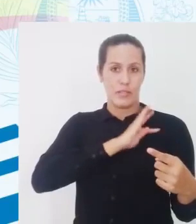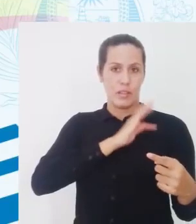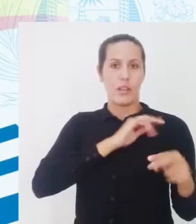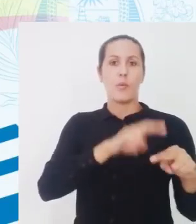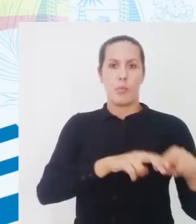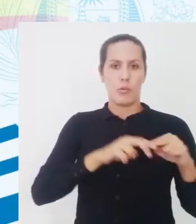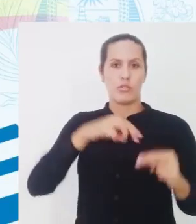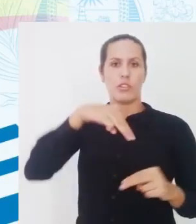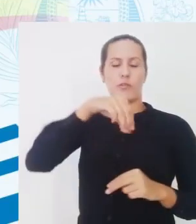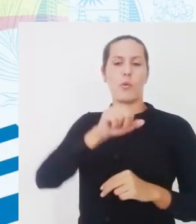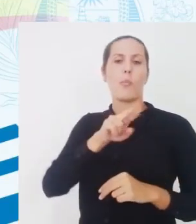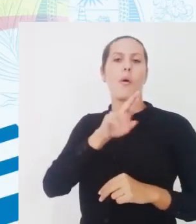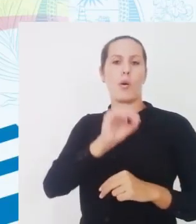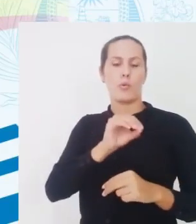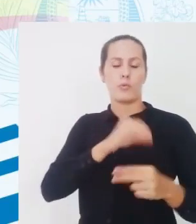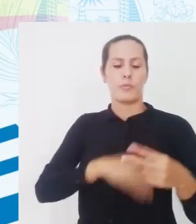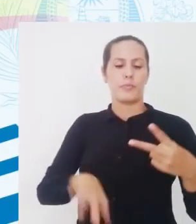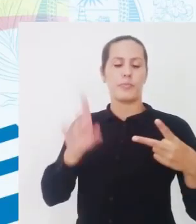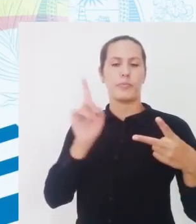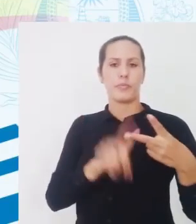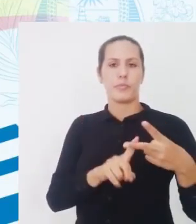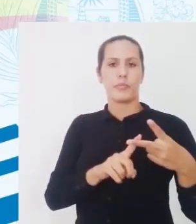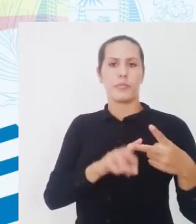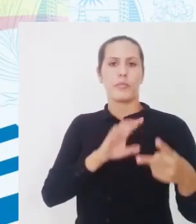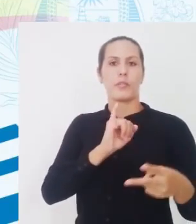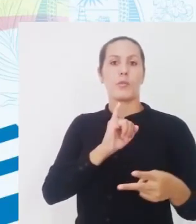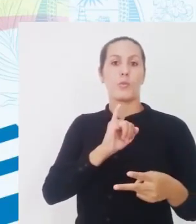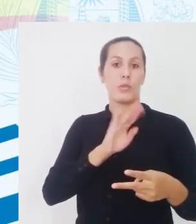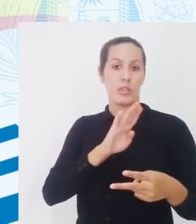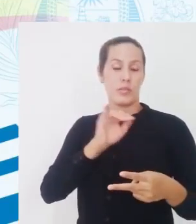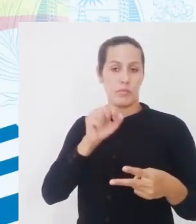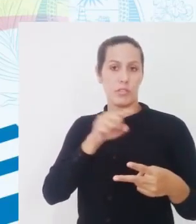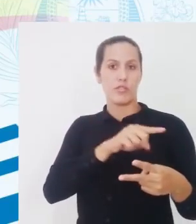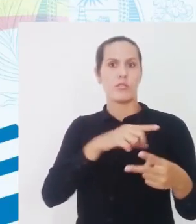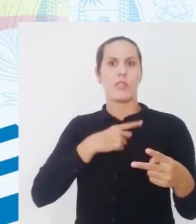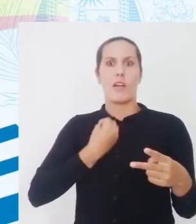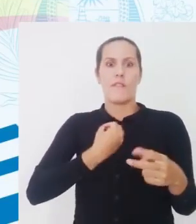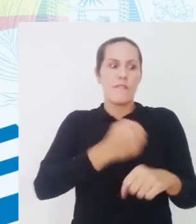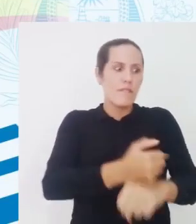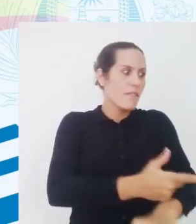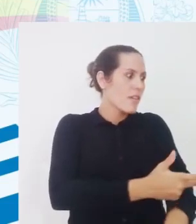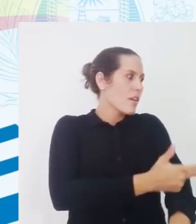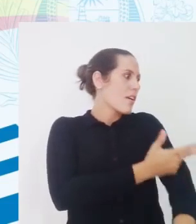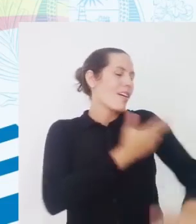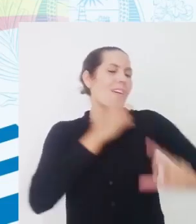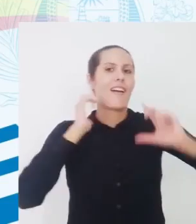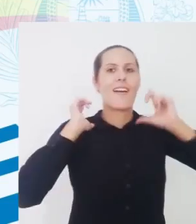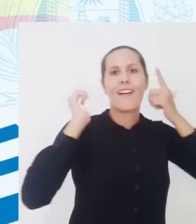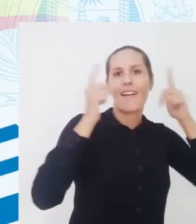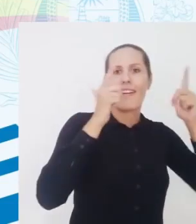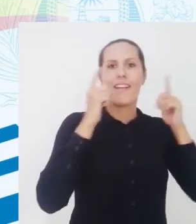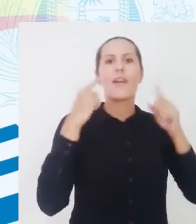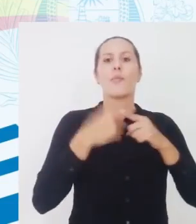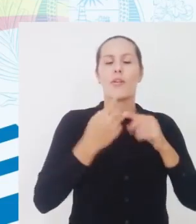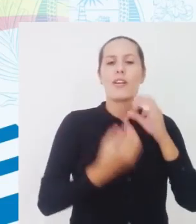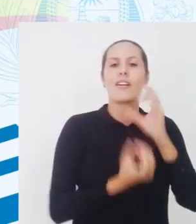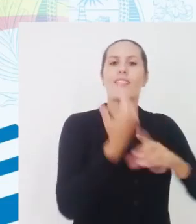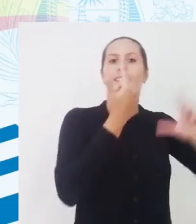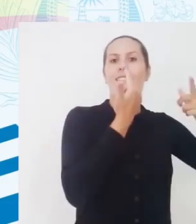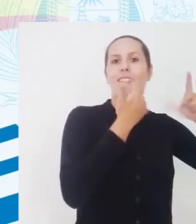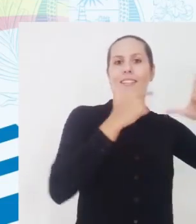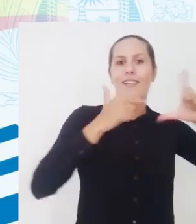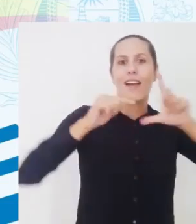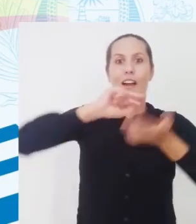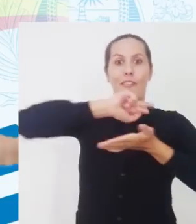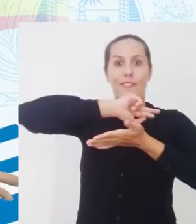discussão, cada um escolheu usar uma característica do que o futebol é. Por exemplo, o Felipe usou